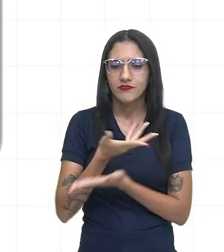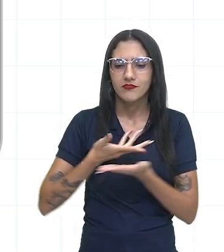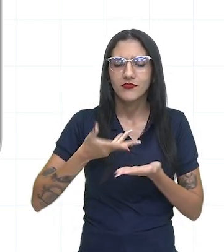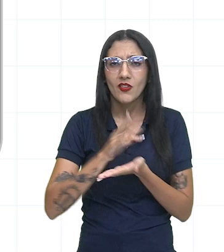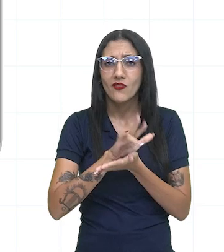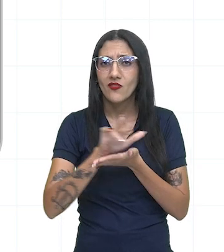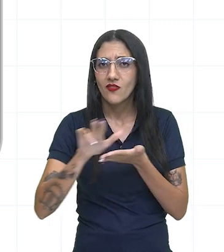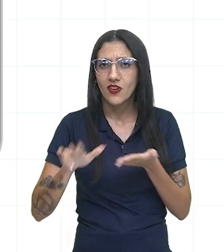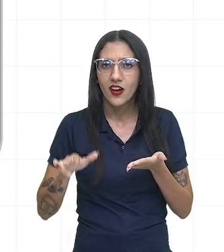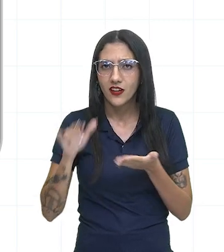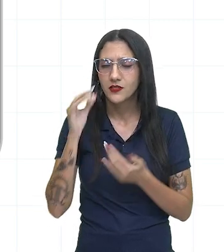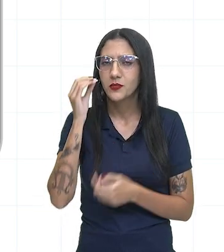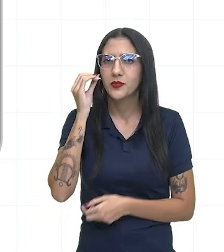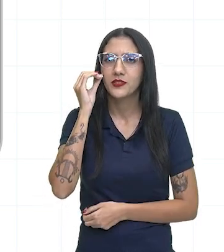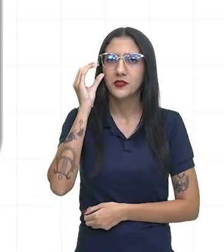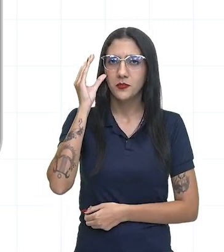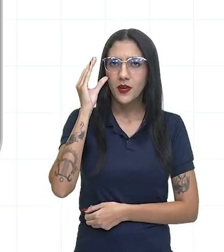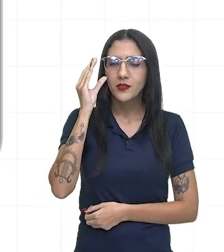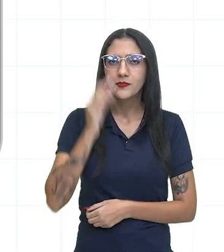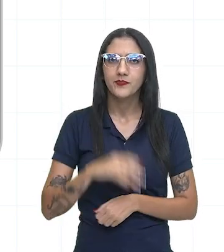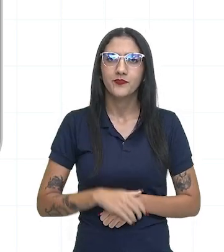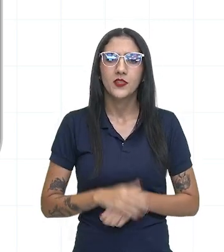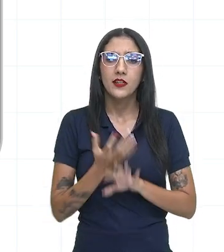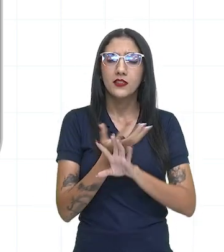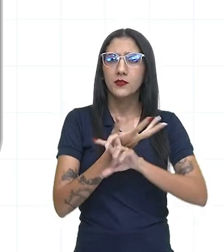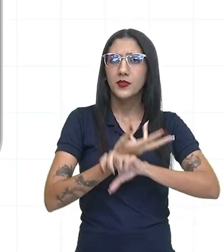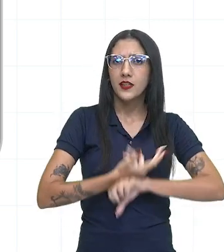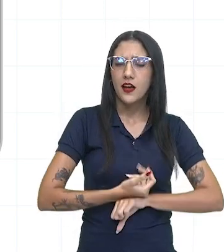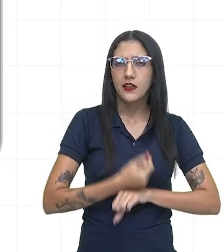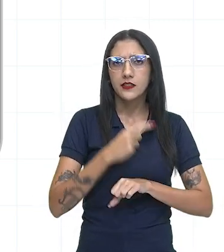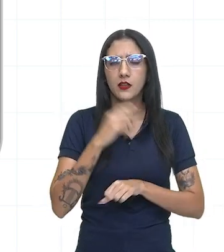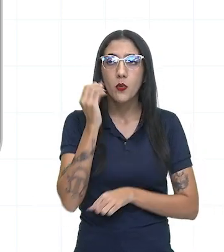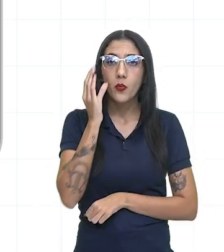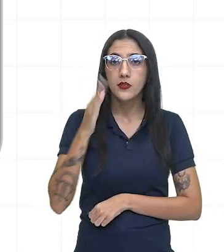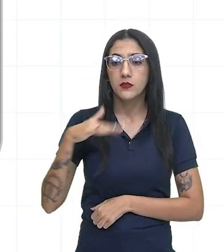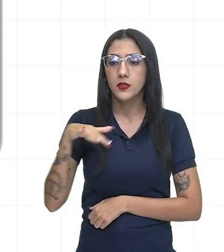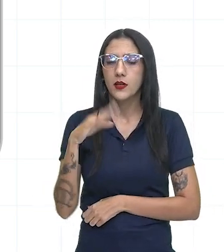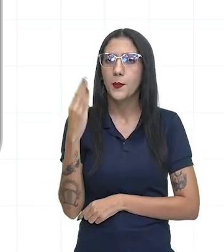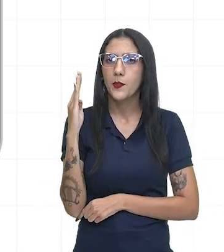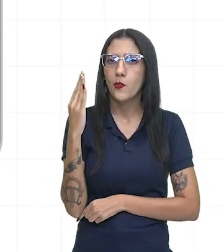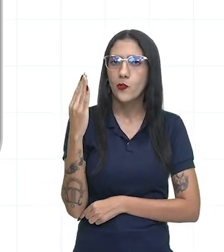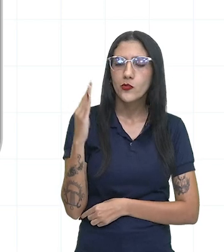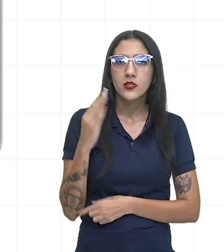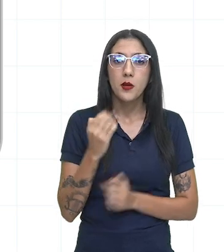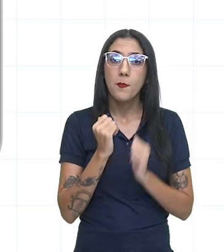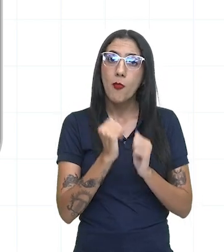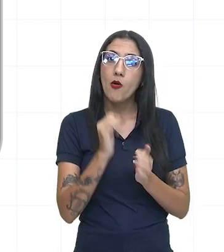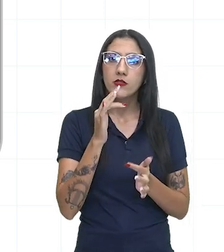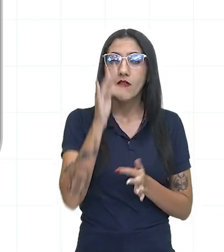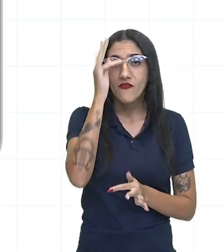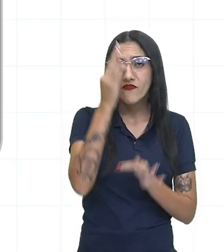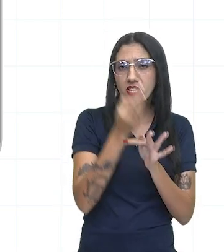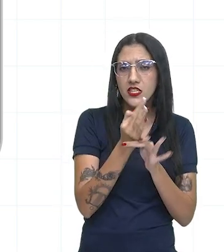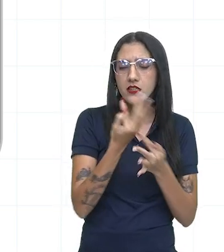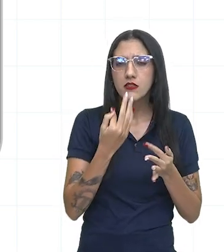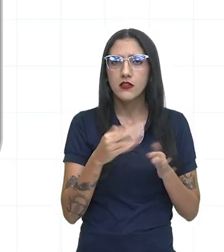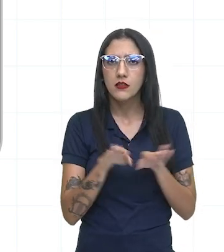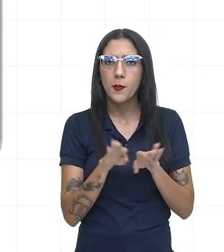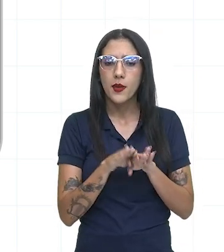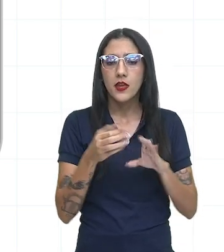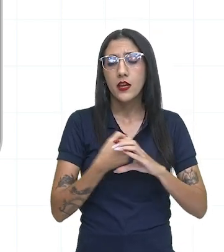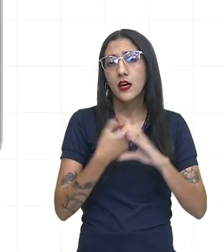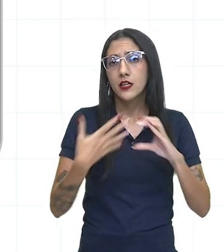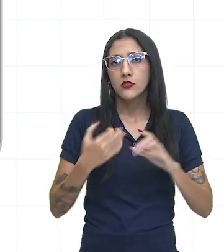vários conhecimentos, né, interdisciplinares, que envolve a biologia e pode envolver a física, aspectos